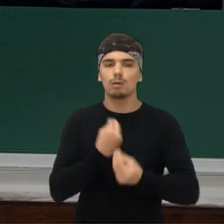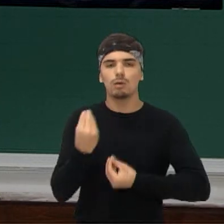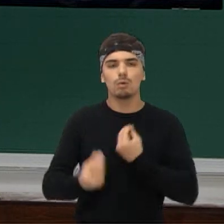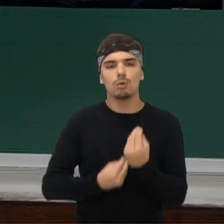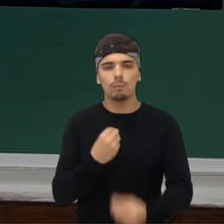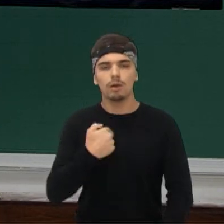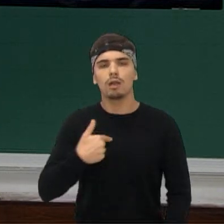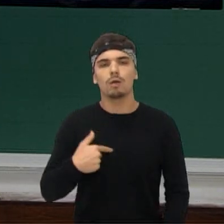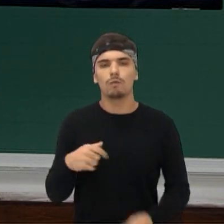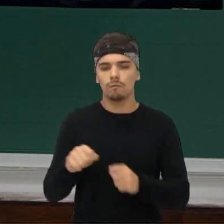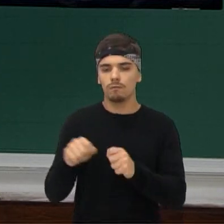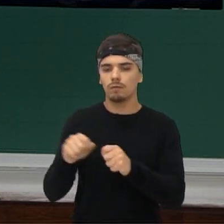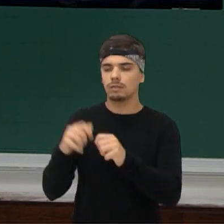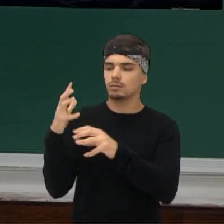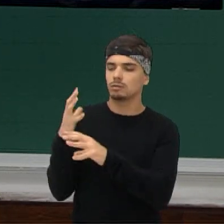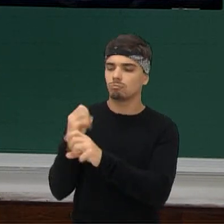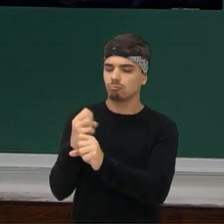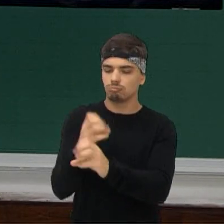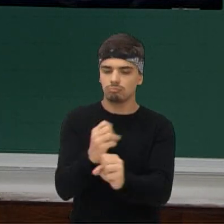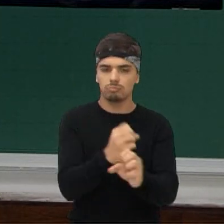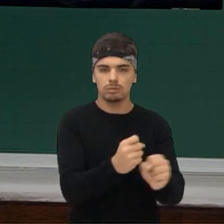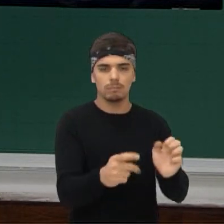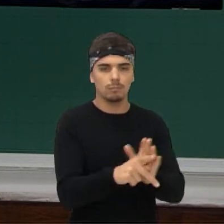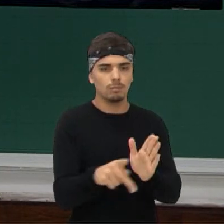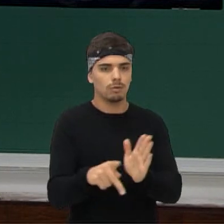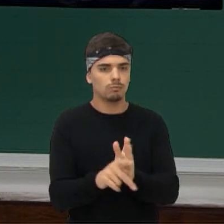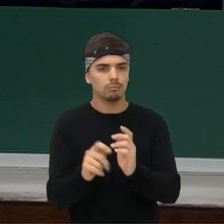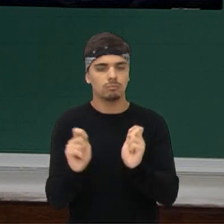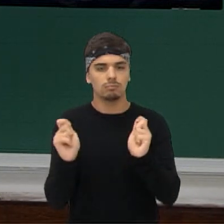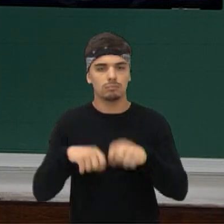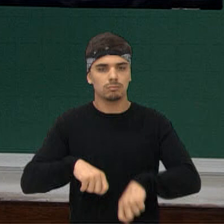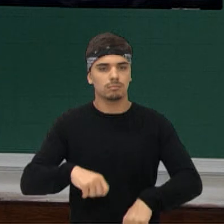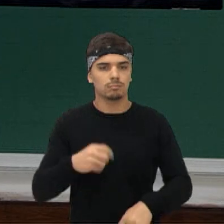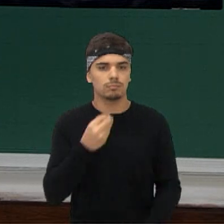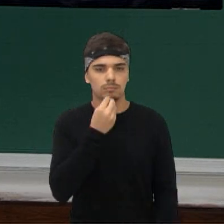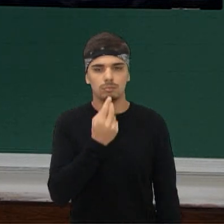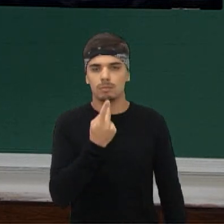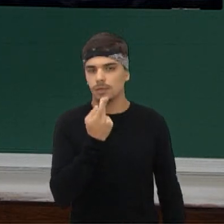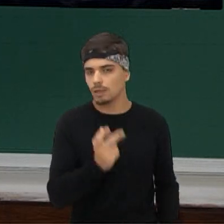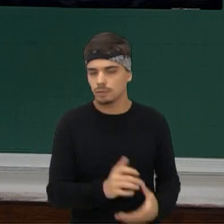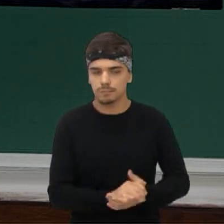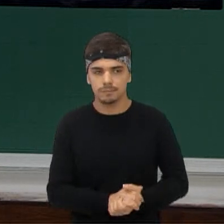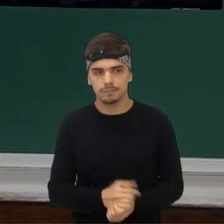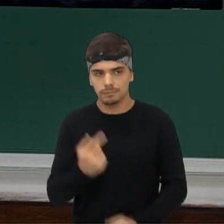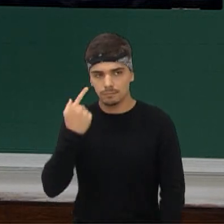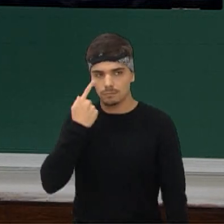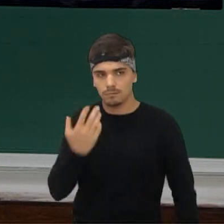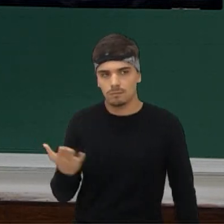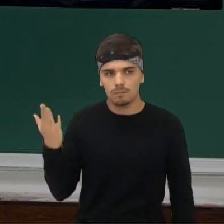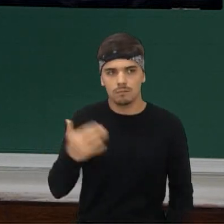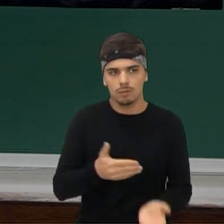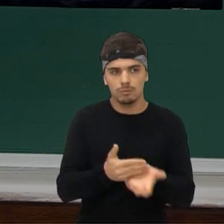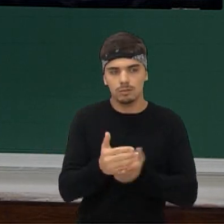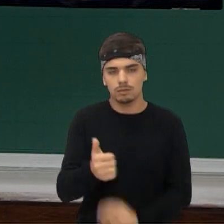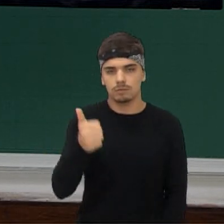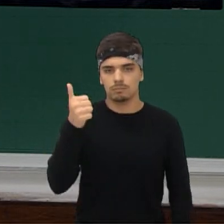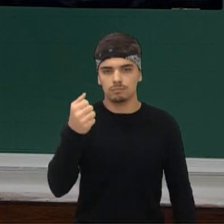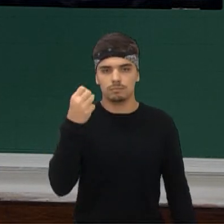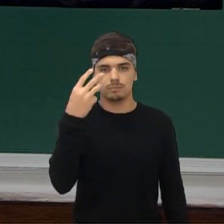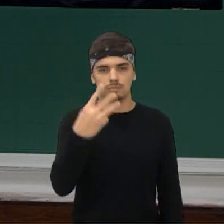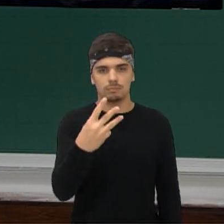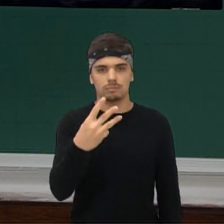fazer o cálculo dessa probabilidade? Então, lembrando que eu comecei com 13